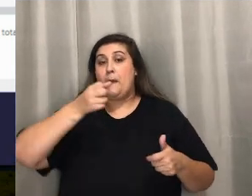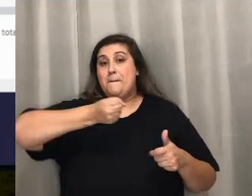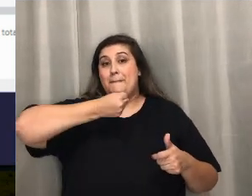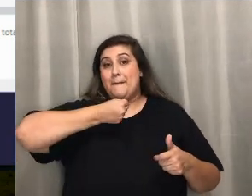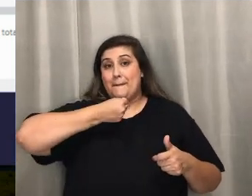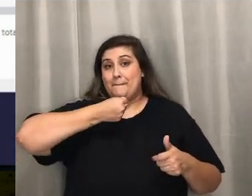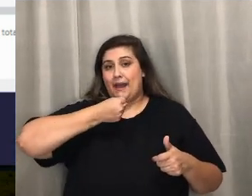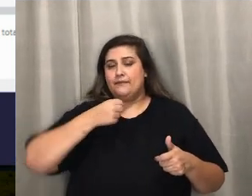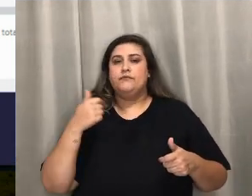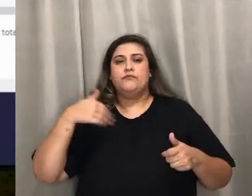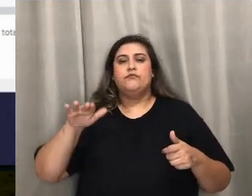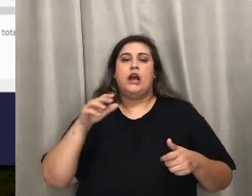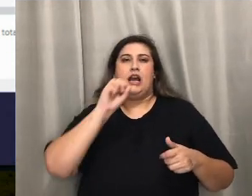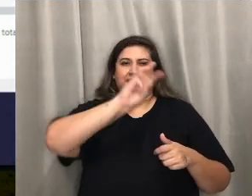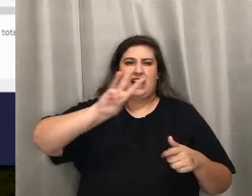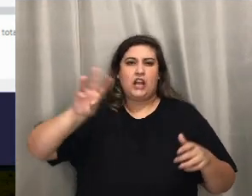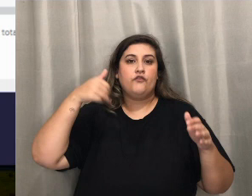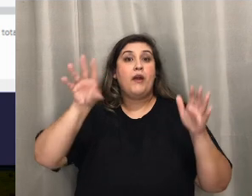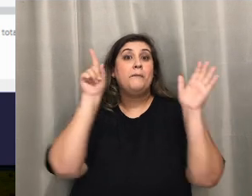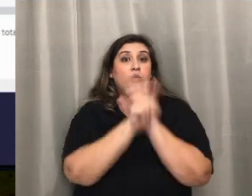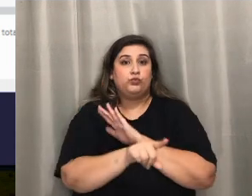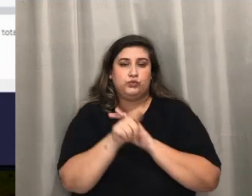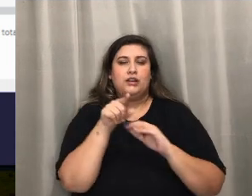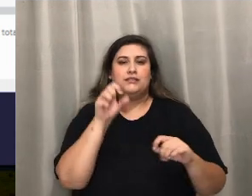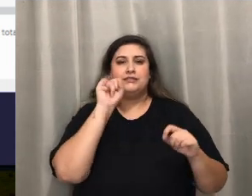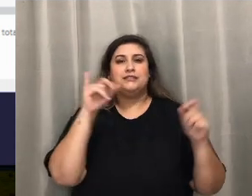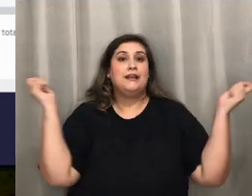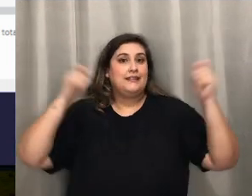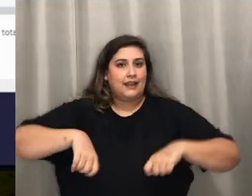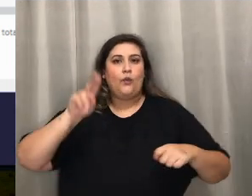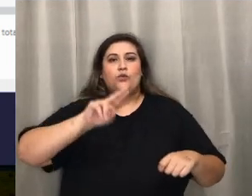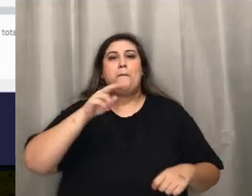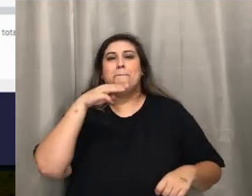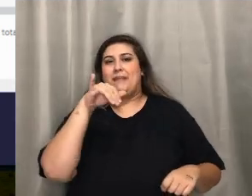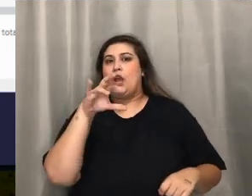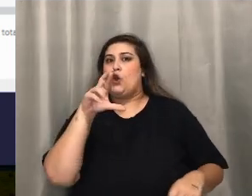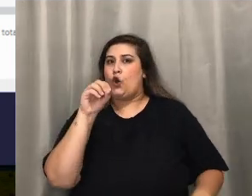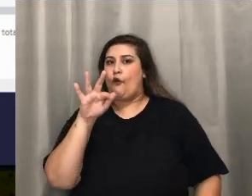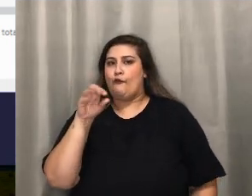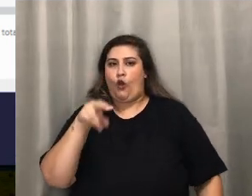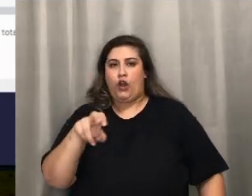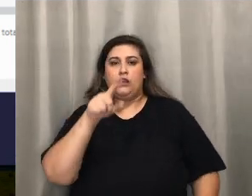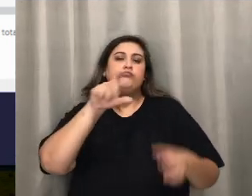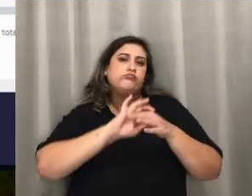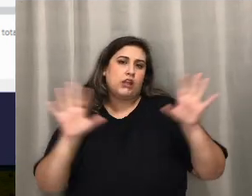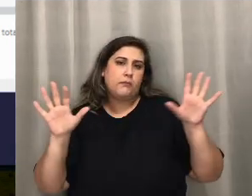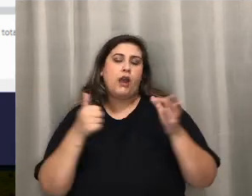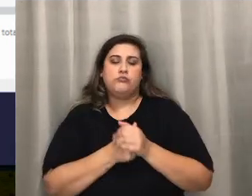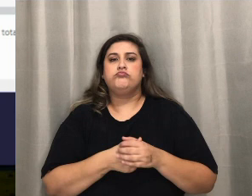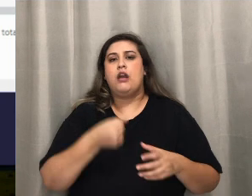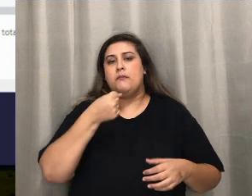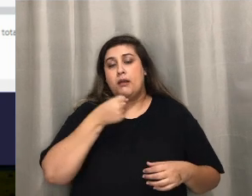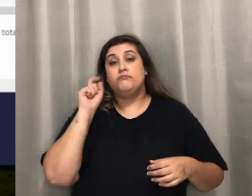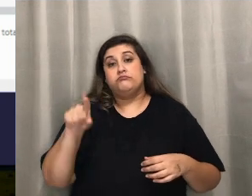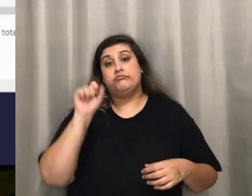vai perguntar se o site permite usar o microfone. E você vai clicar em